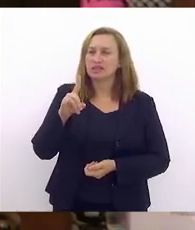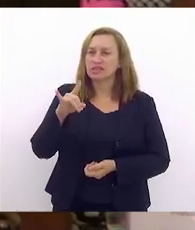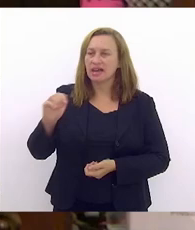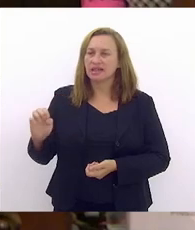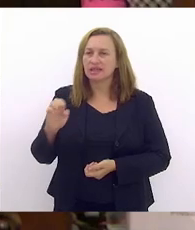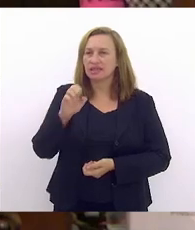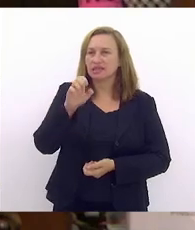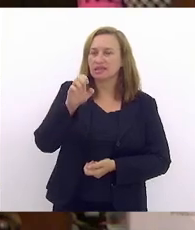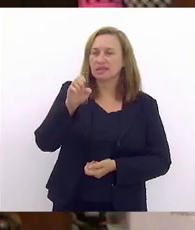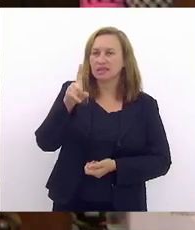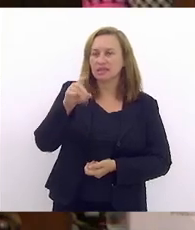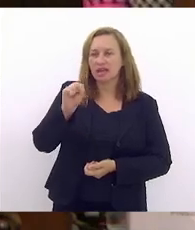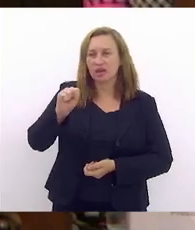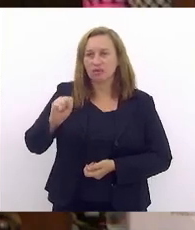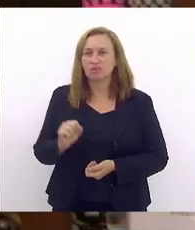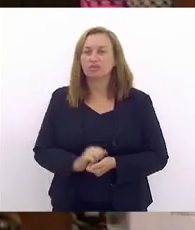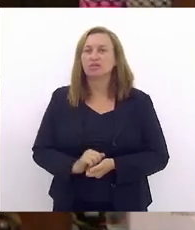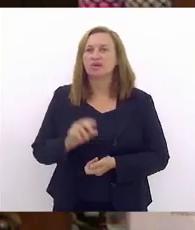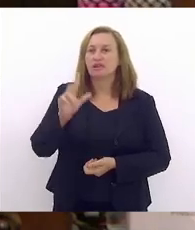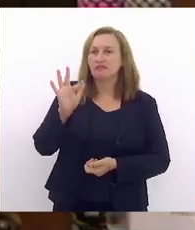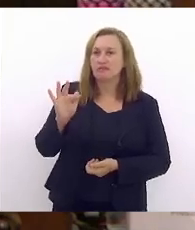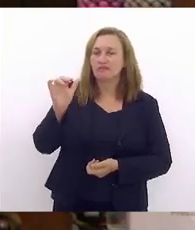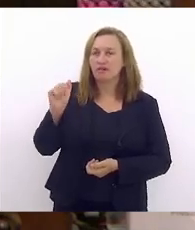presidente do Acadêmicos do Cubanco,